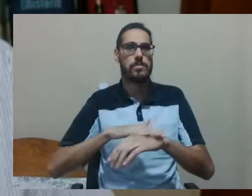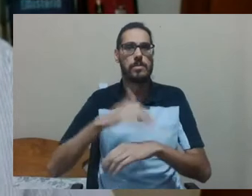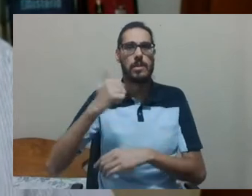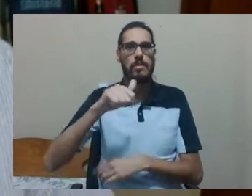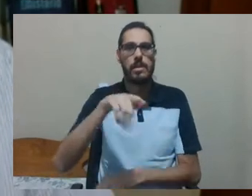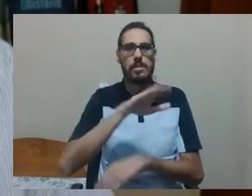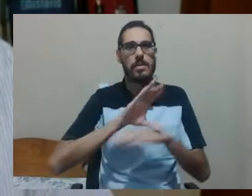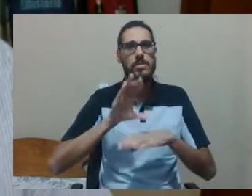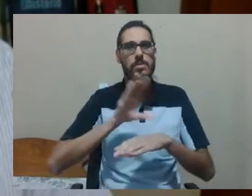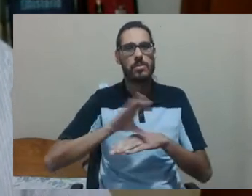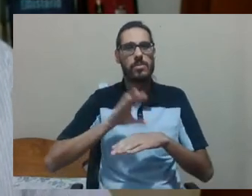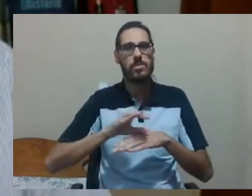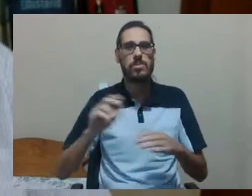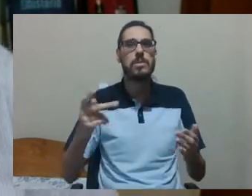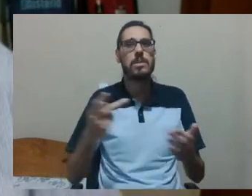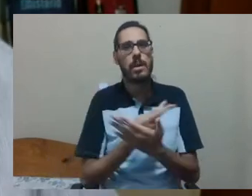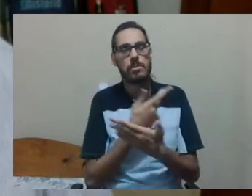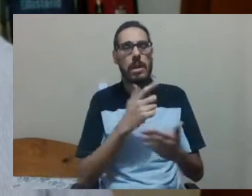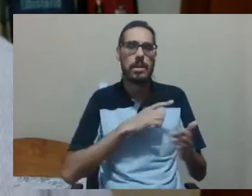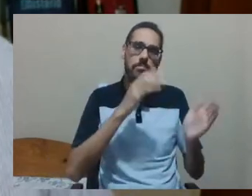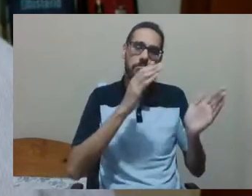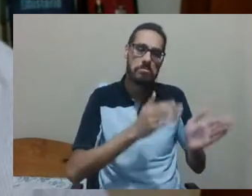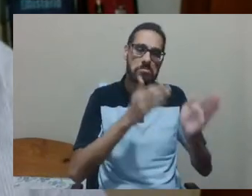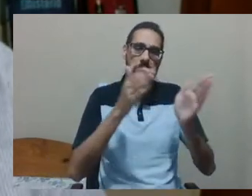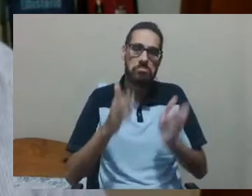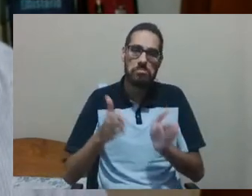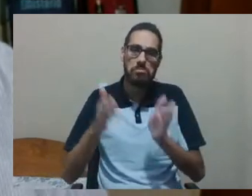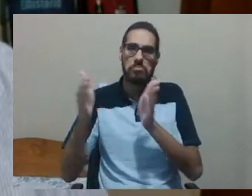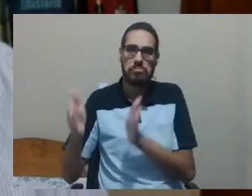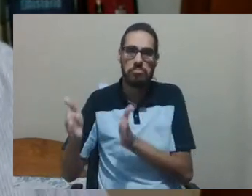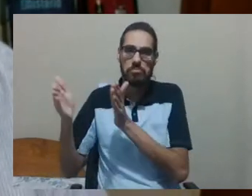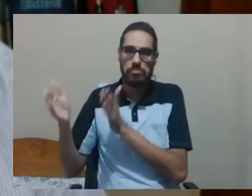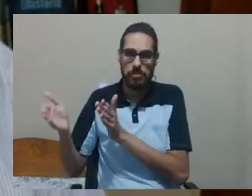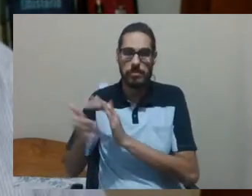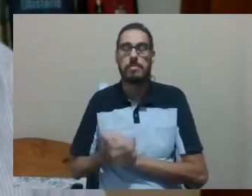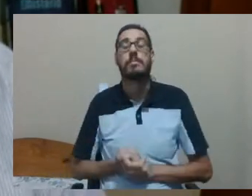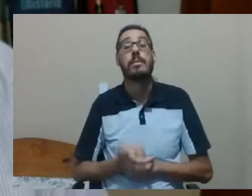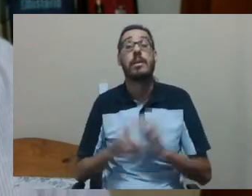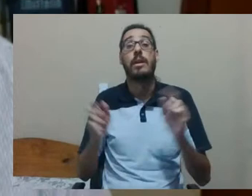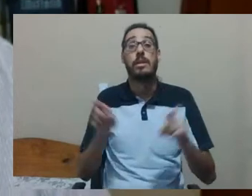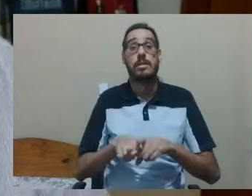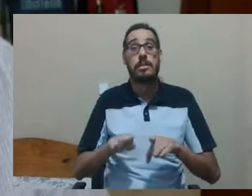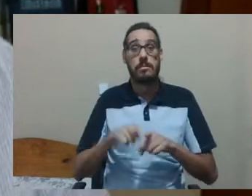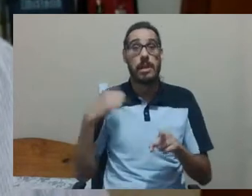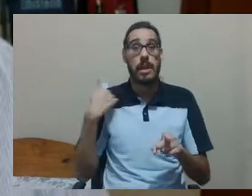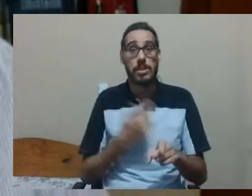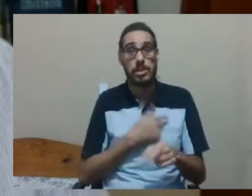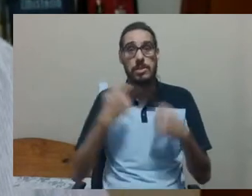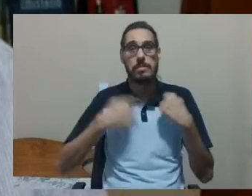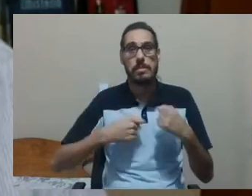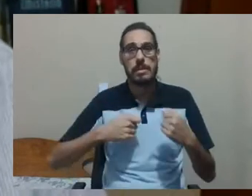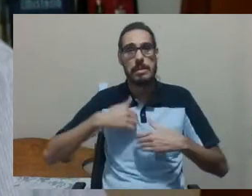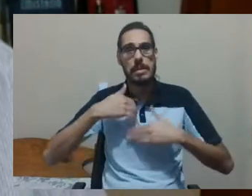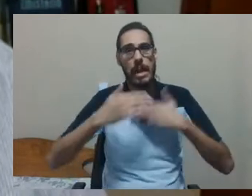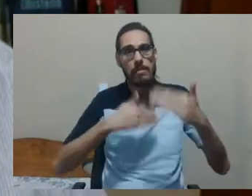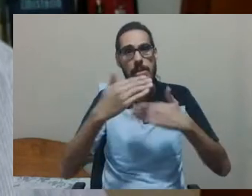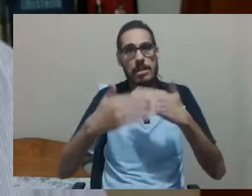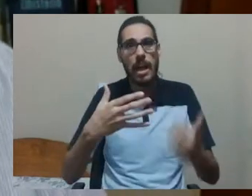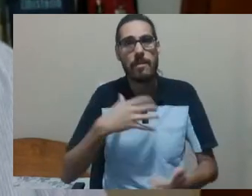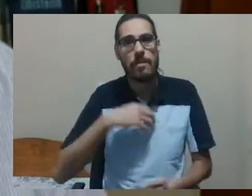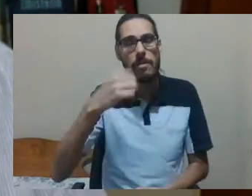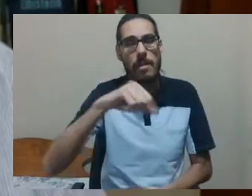ocorrem com uma certa periodicidade. Daí, então, a gente também tem que avançar na avaliação dos cursos, ter